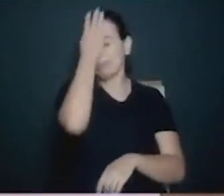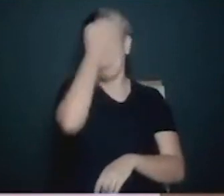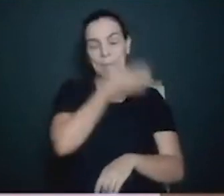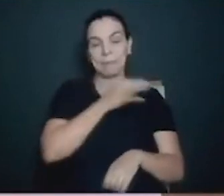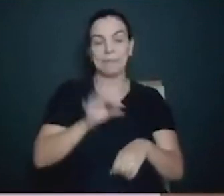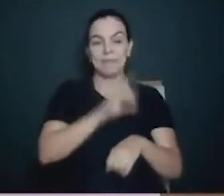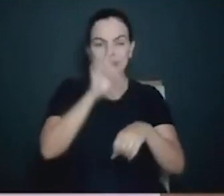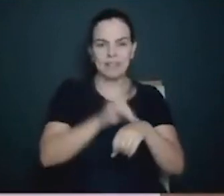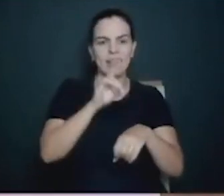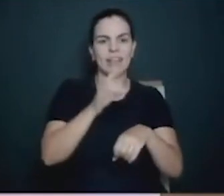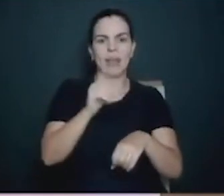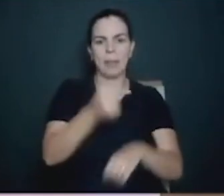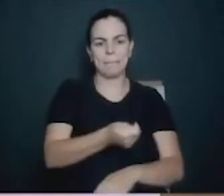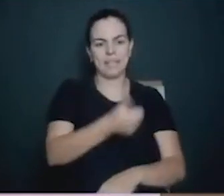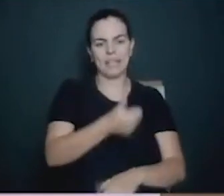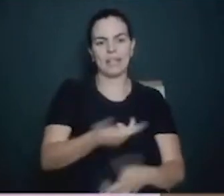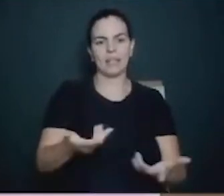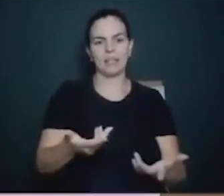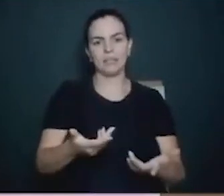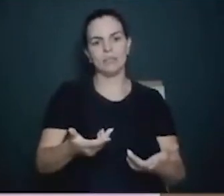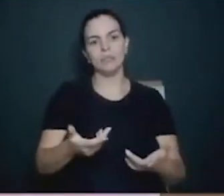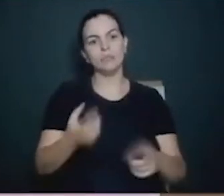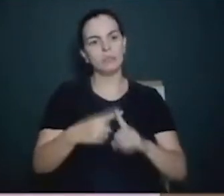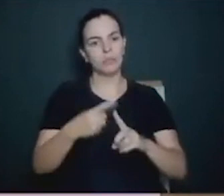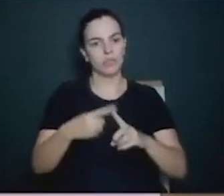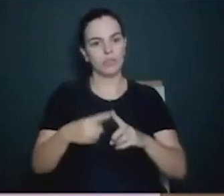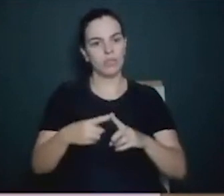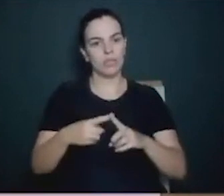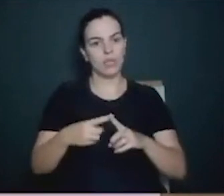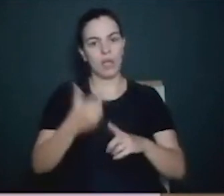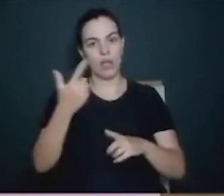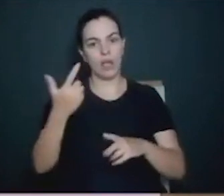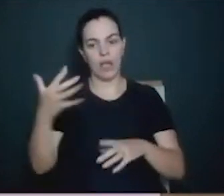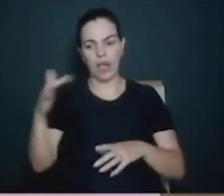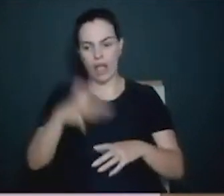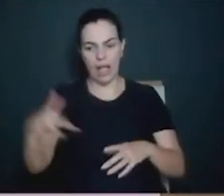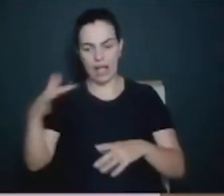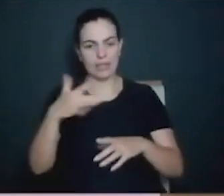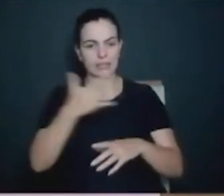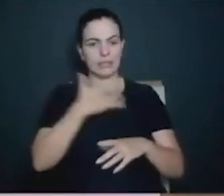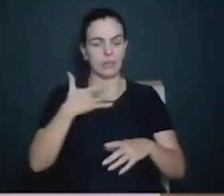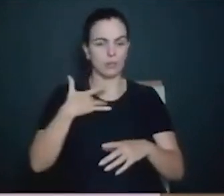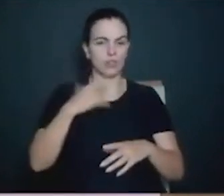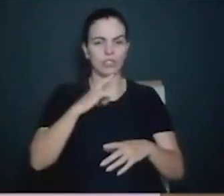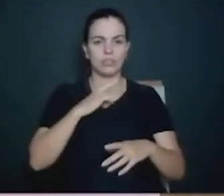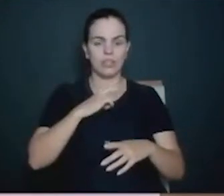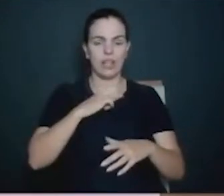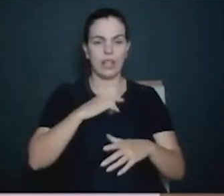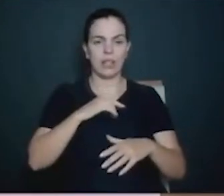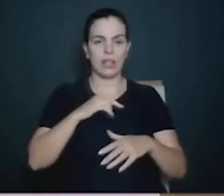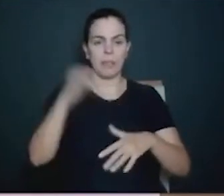baixos, pequenos, perto de todo o sistema de saúde. Então, não dá para nós,